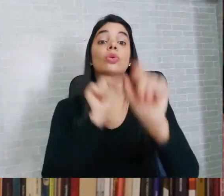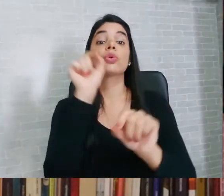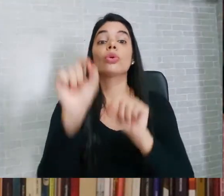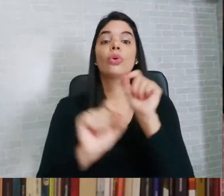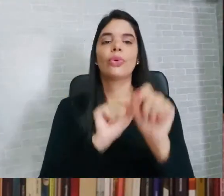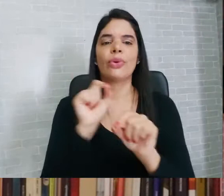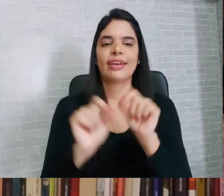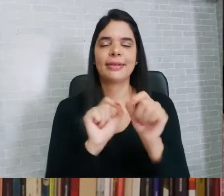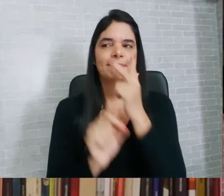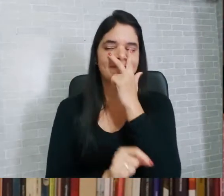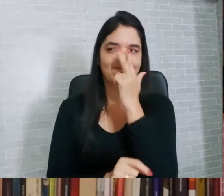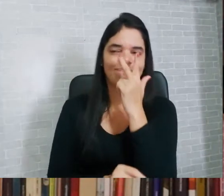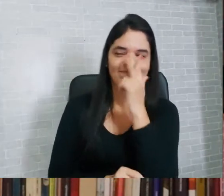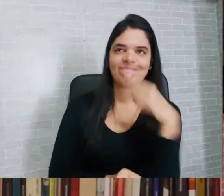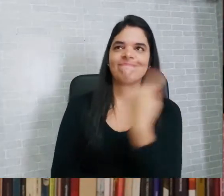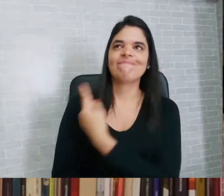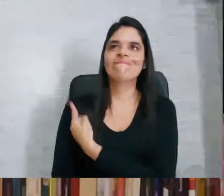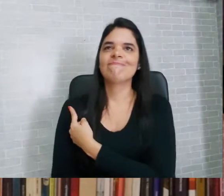tivéssemos